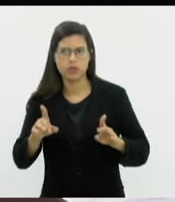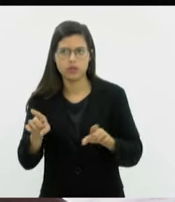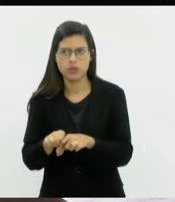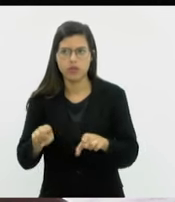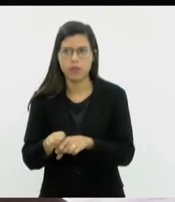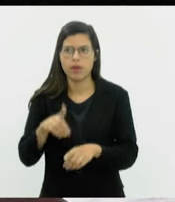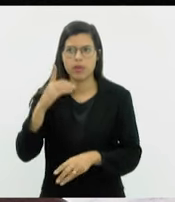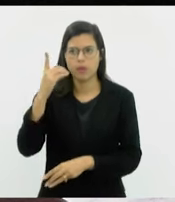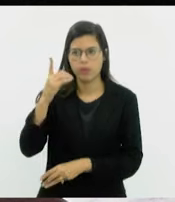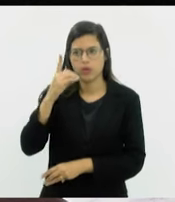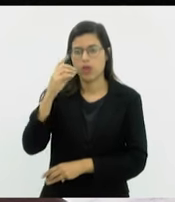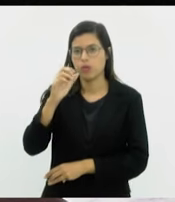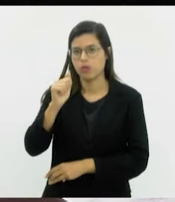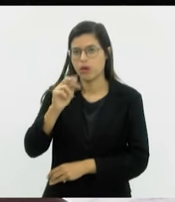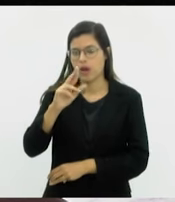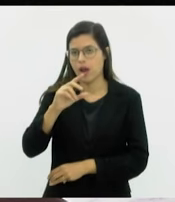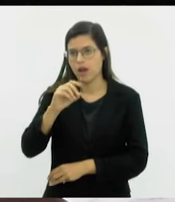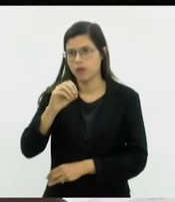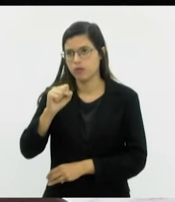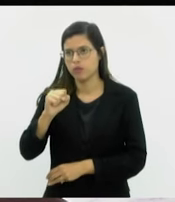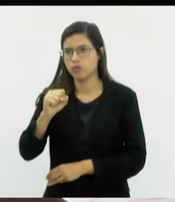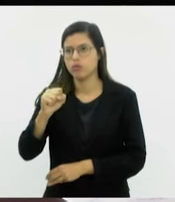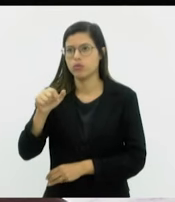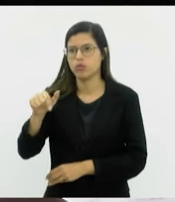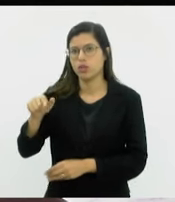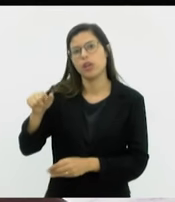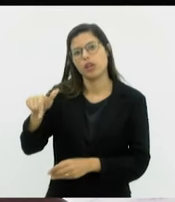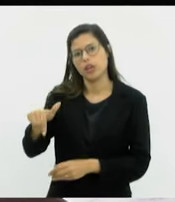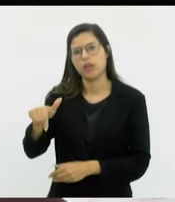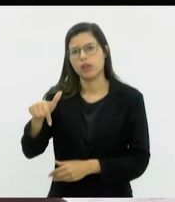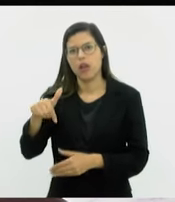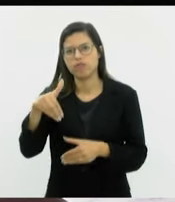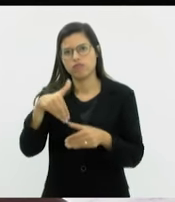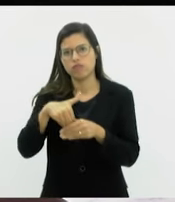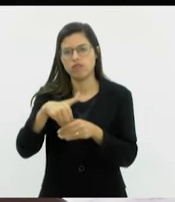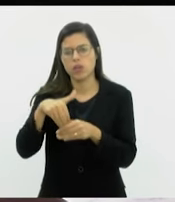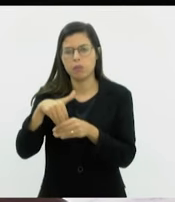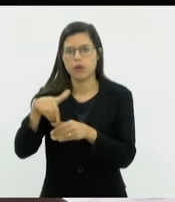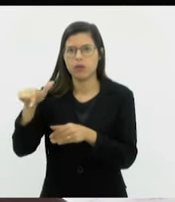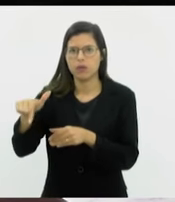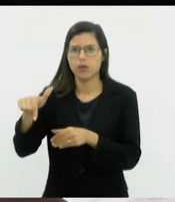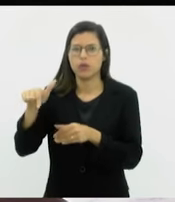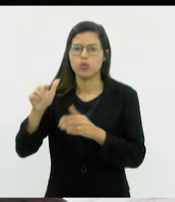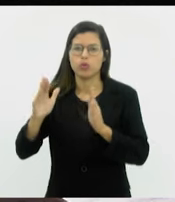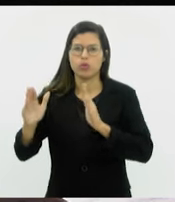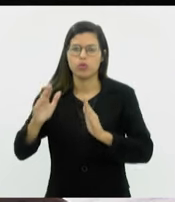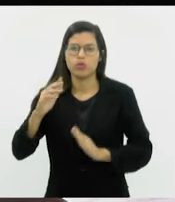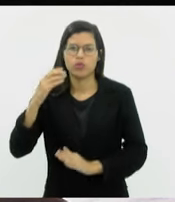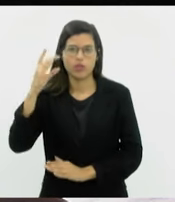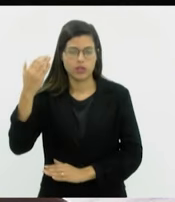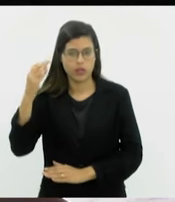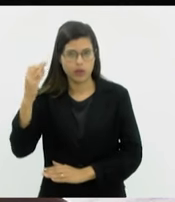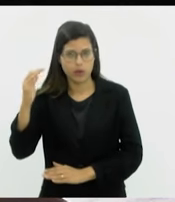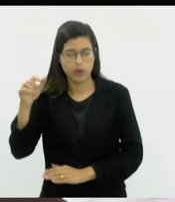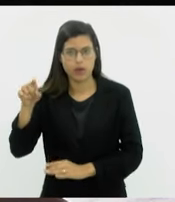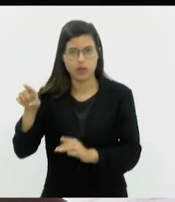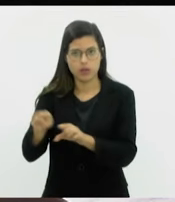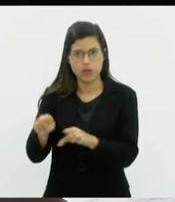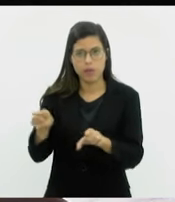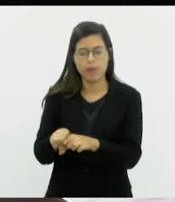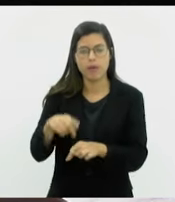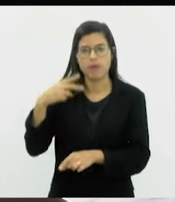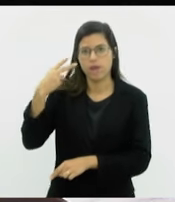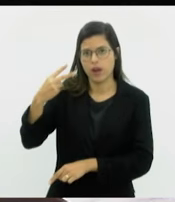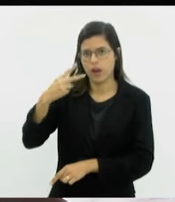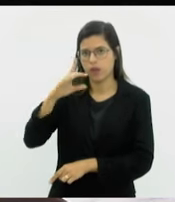deputado federal Carlos Jordi e pré-candidato a prefeito de Niterói, o vereador Douglas Gomes, a gente deu entrada a